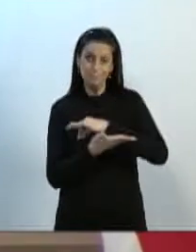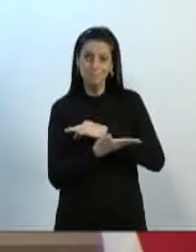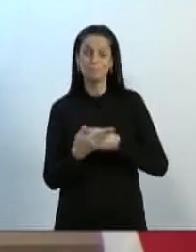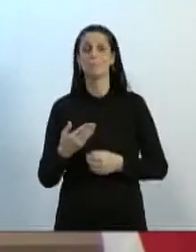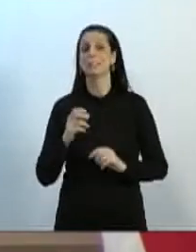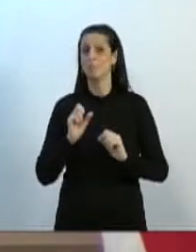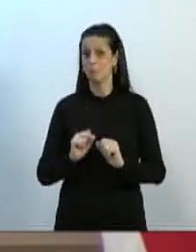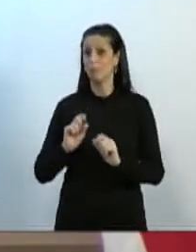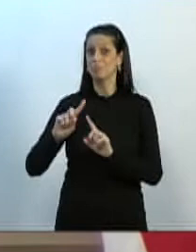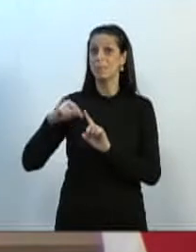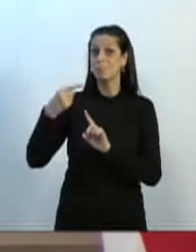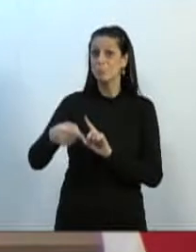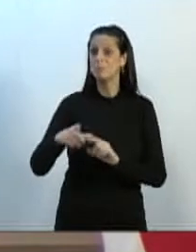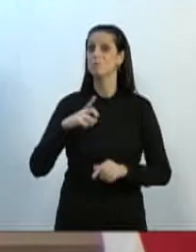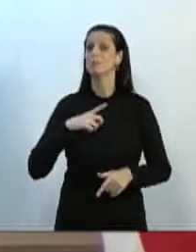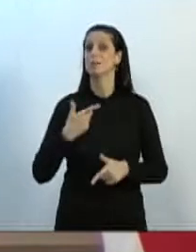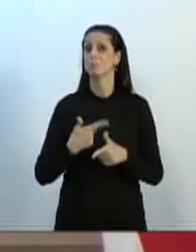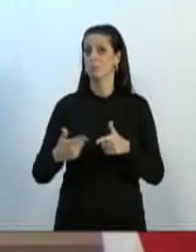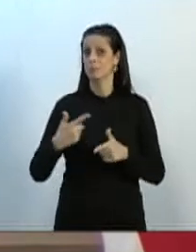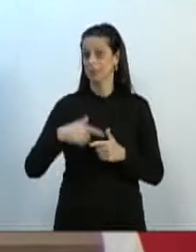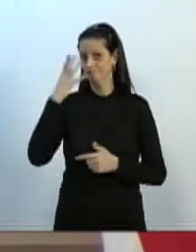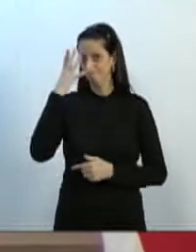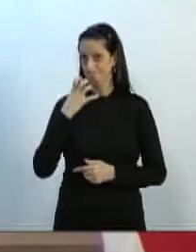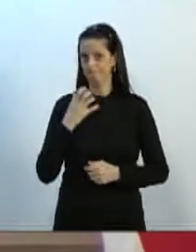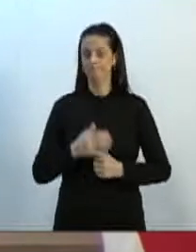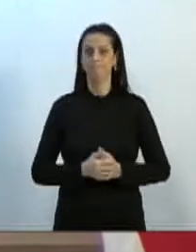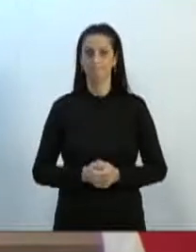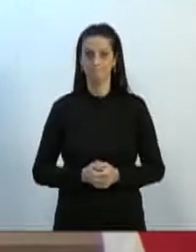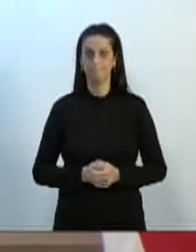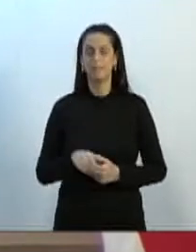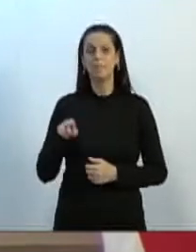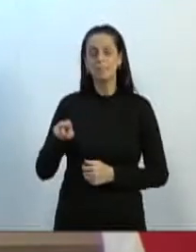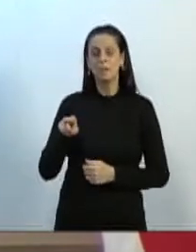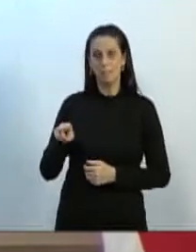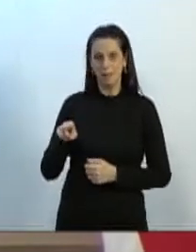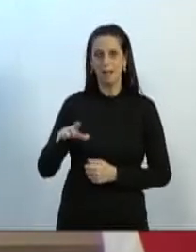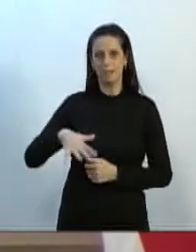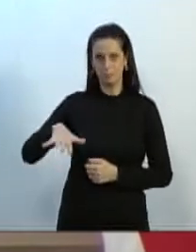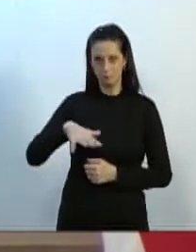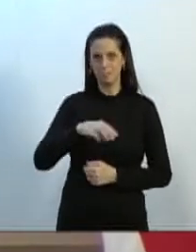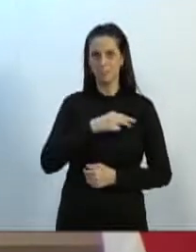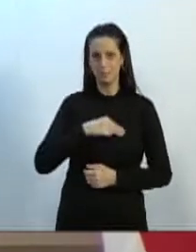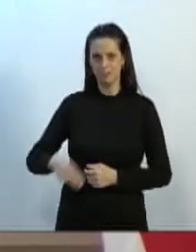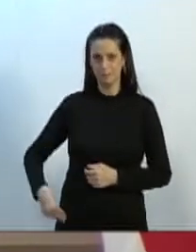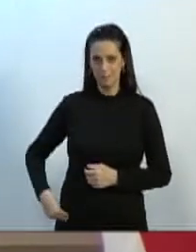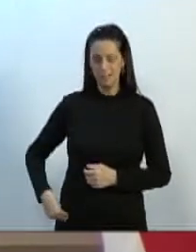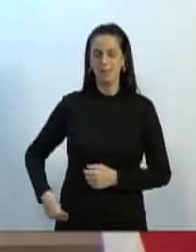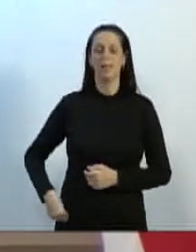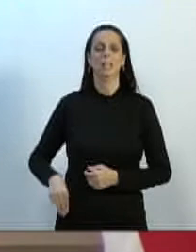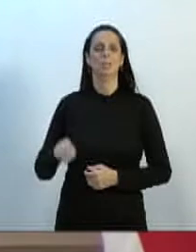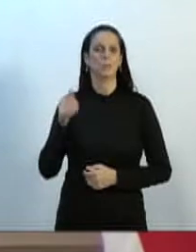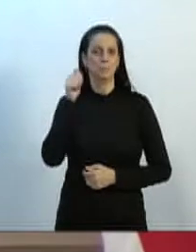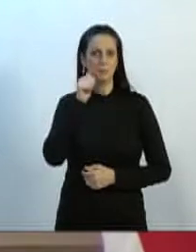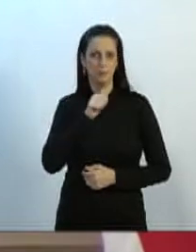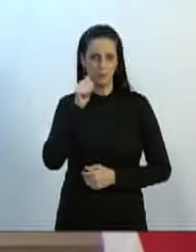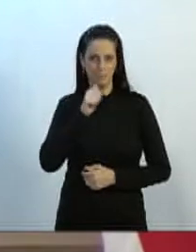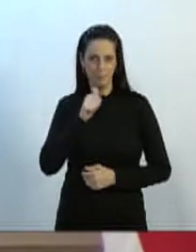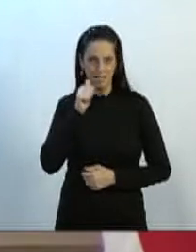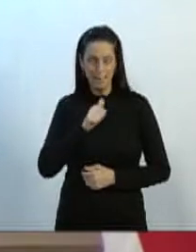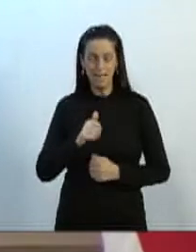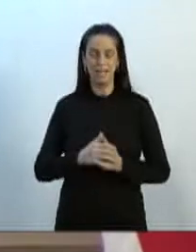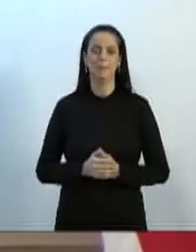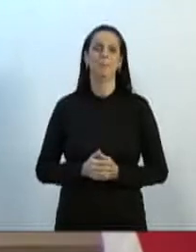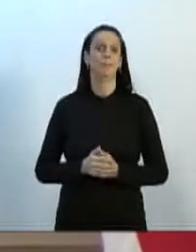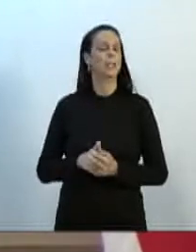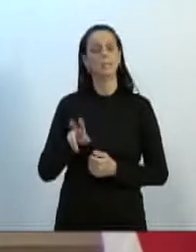sérias. O não uso do orçamento por parte da pasta do Ministério, comandado pela